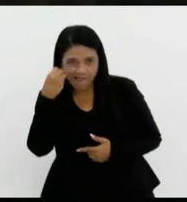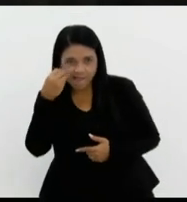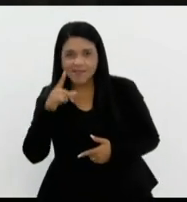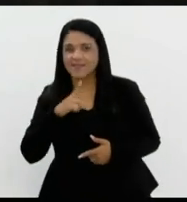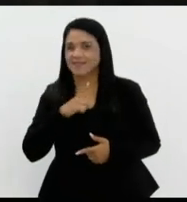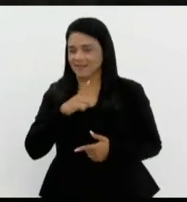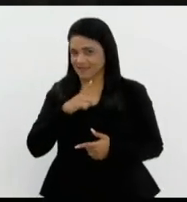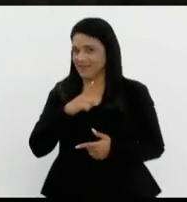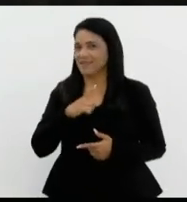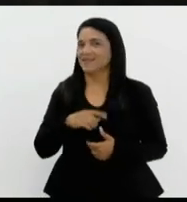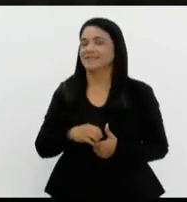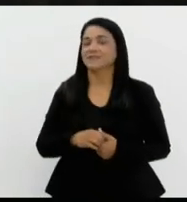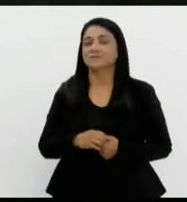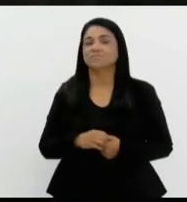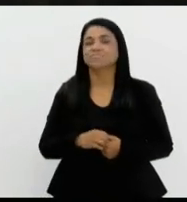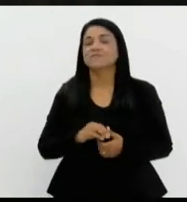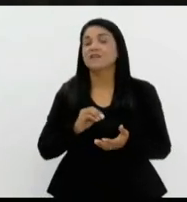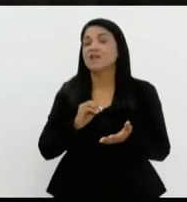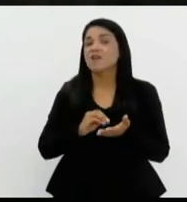mas já viveu bastante.